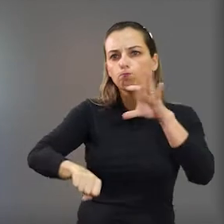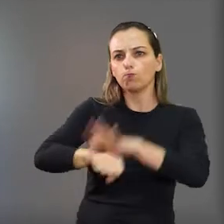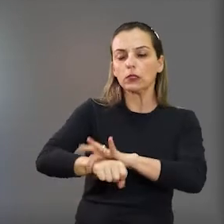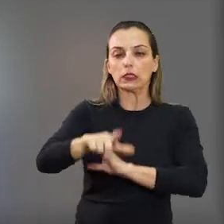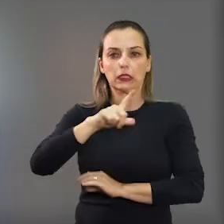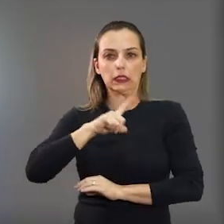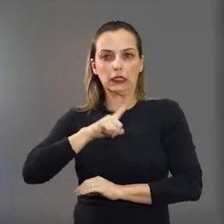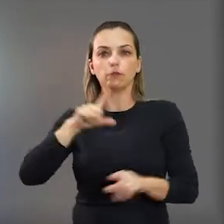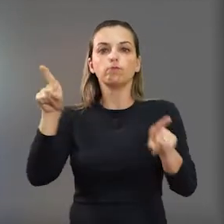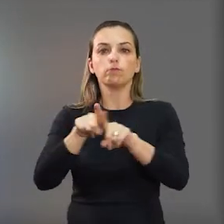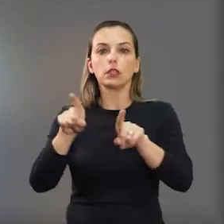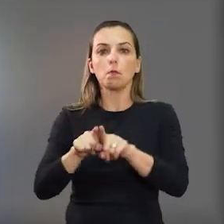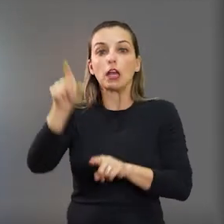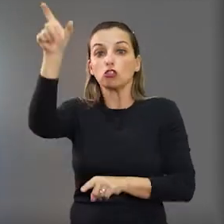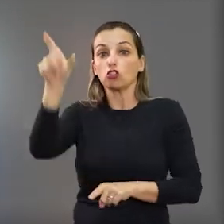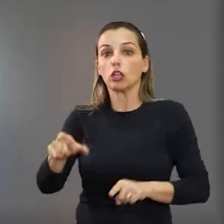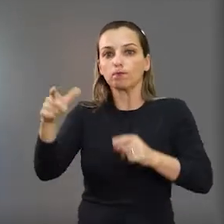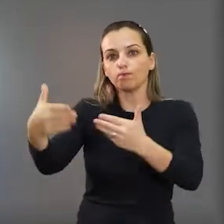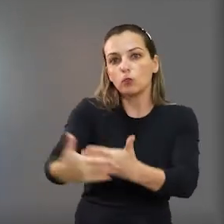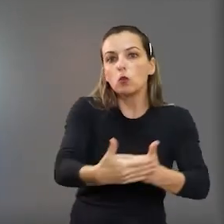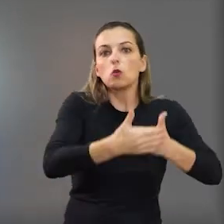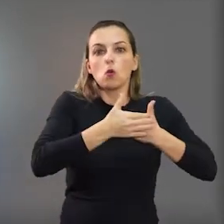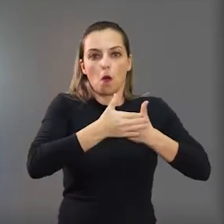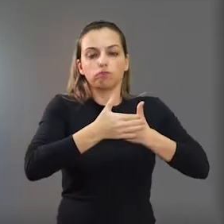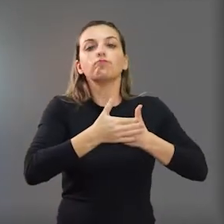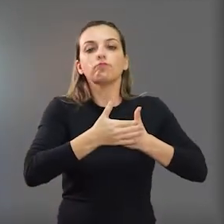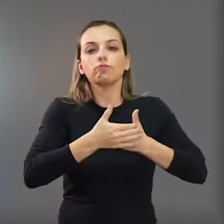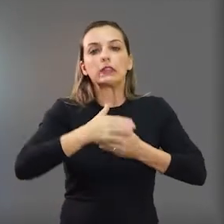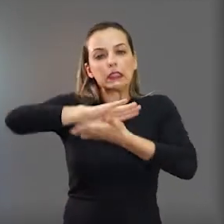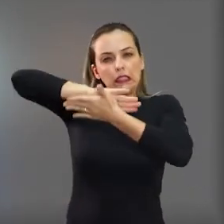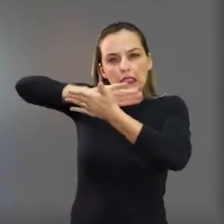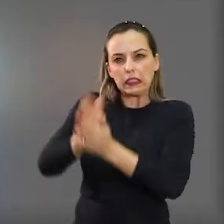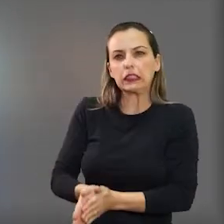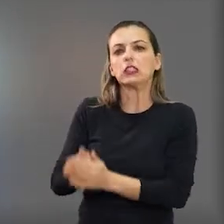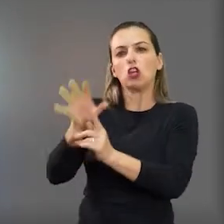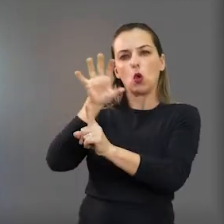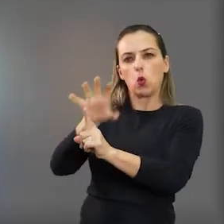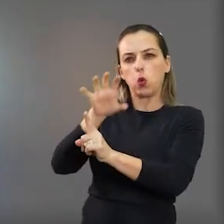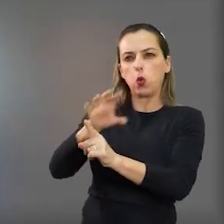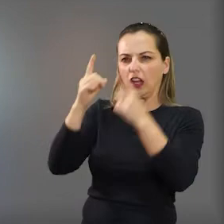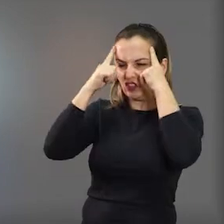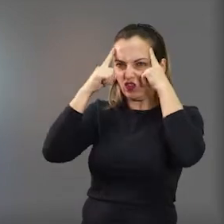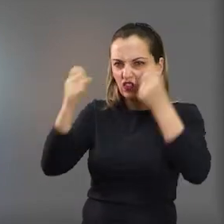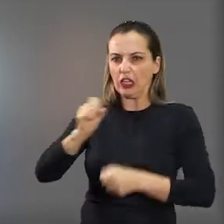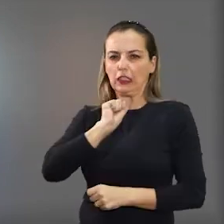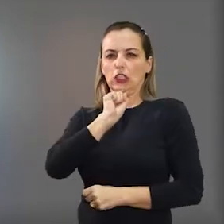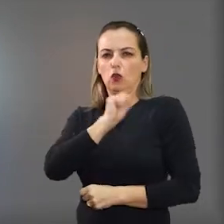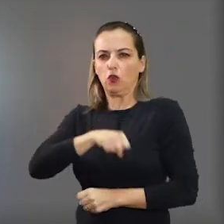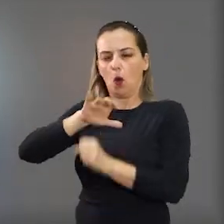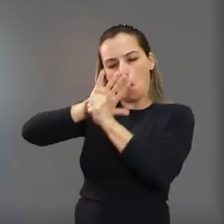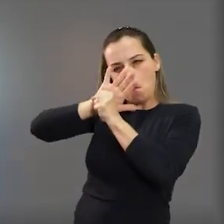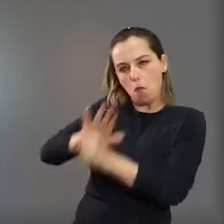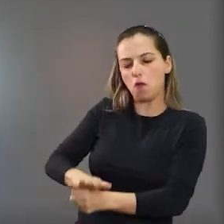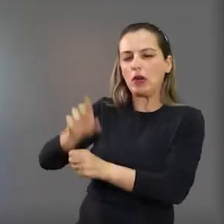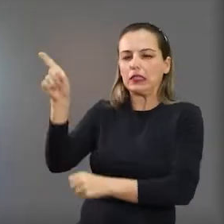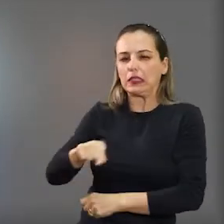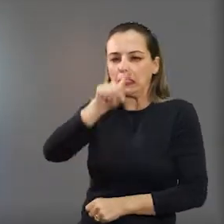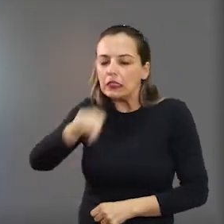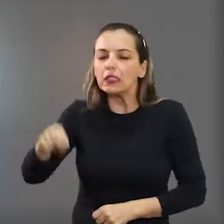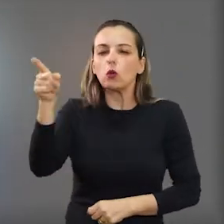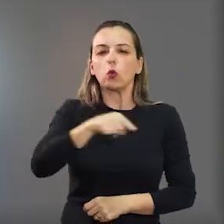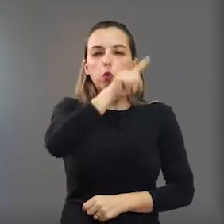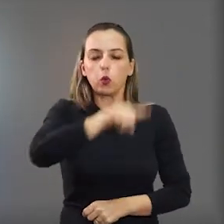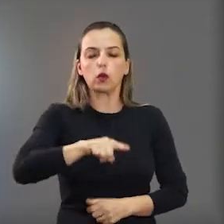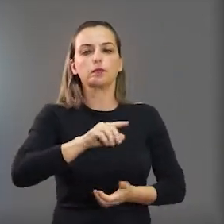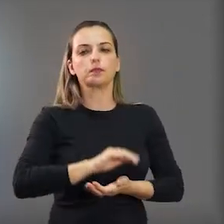cultura, à dignidade, o respeito, liberdade, convivência familiar e comunitária, além de colocá-los